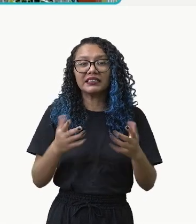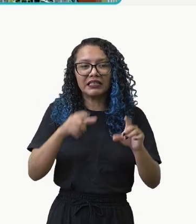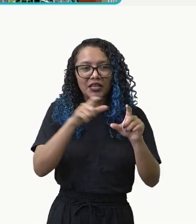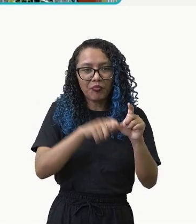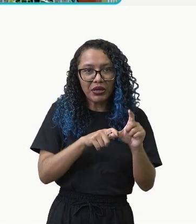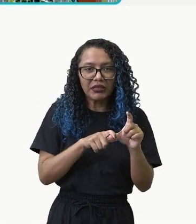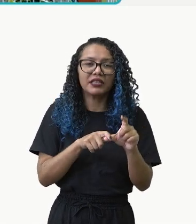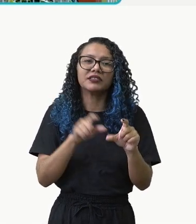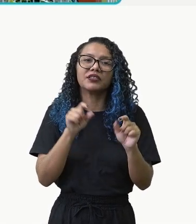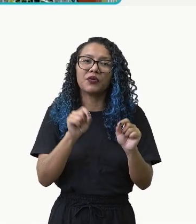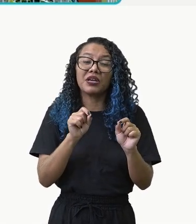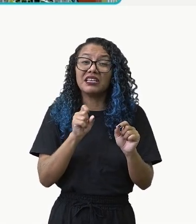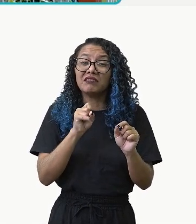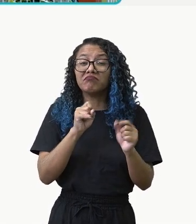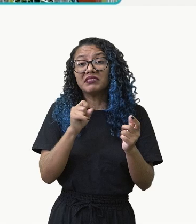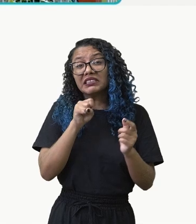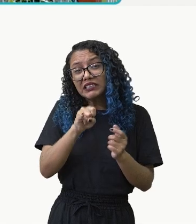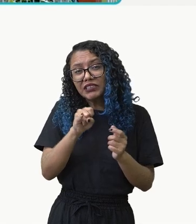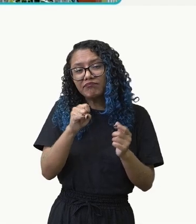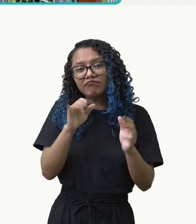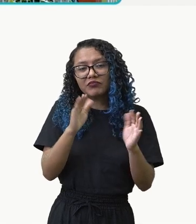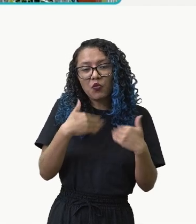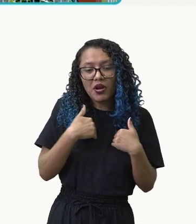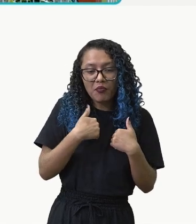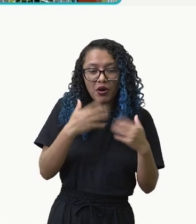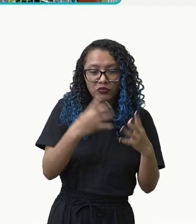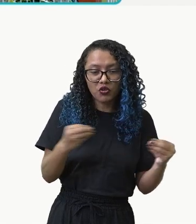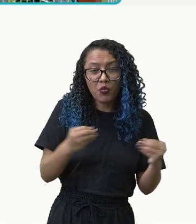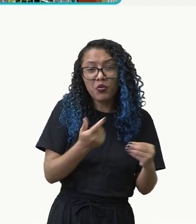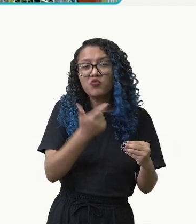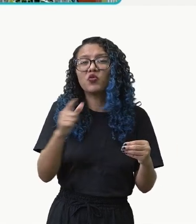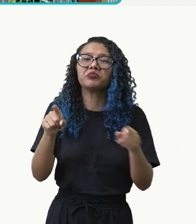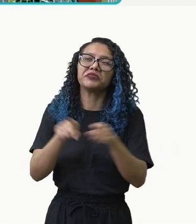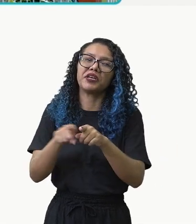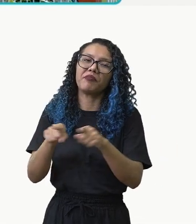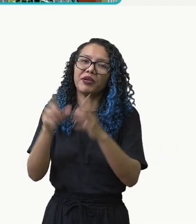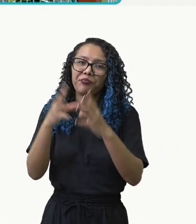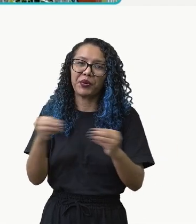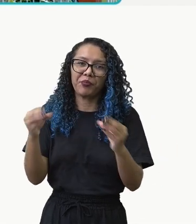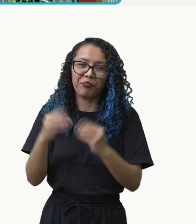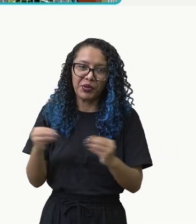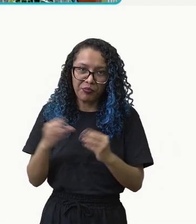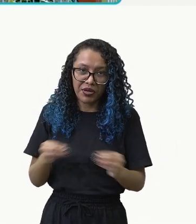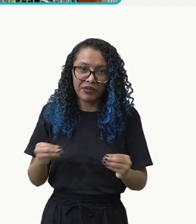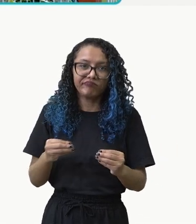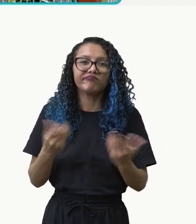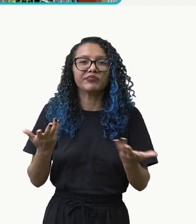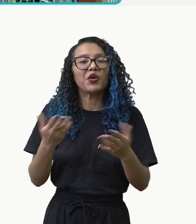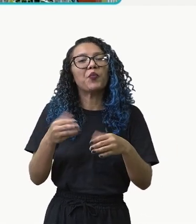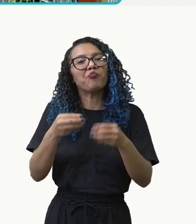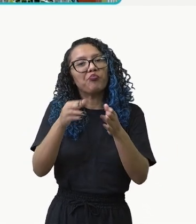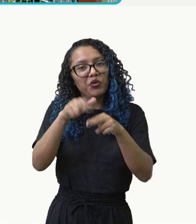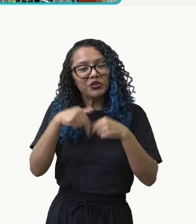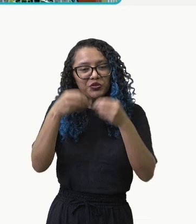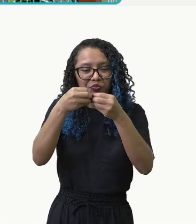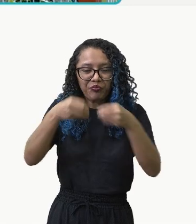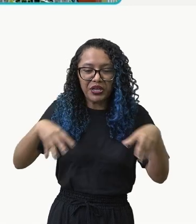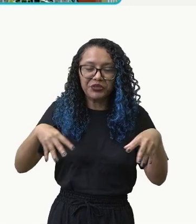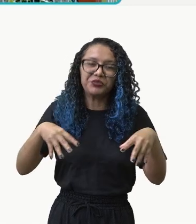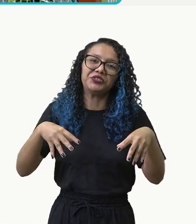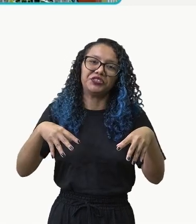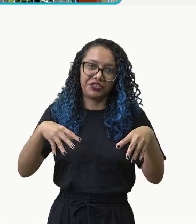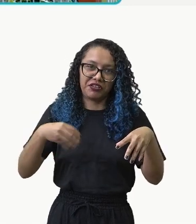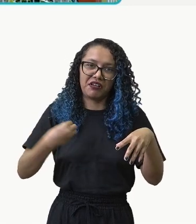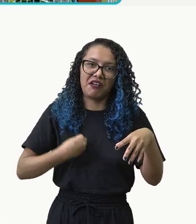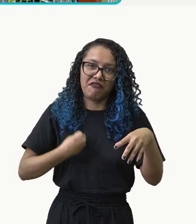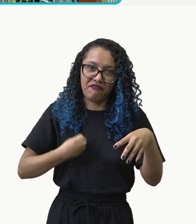perdida a perca de um animal vai ocasionando a perca de outro e isso vai desfavorecendo a vida dos habitantes